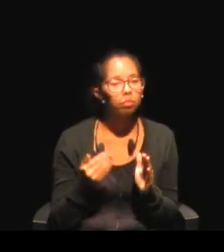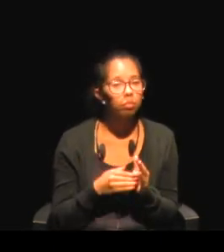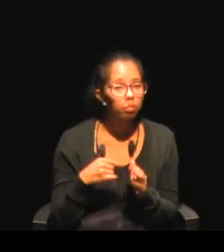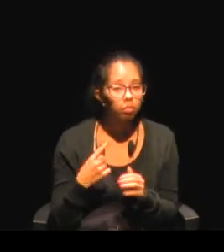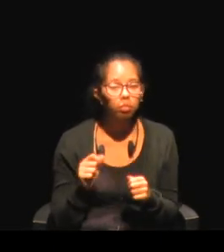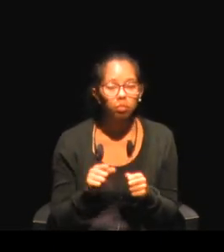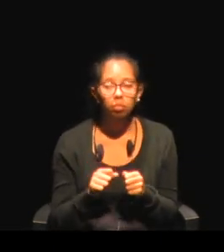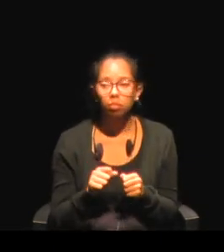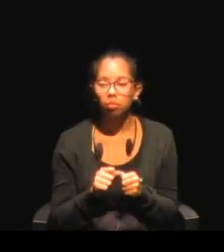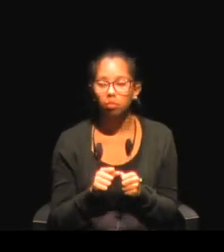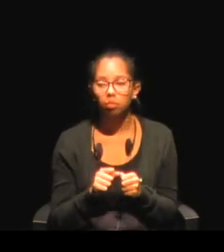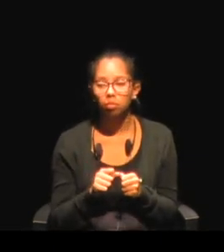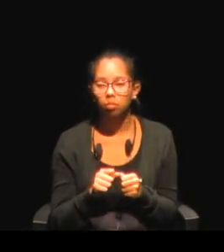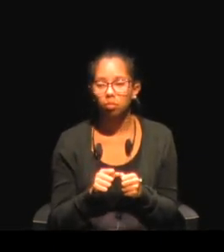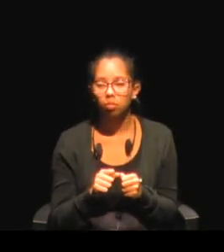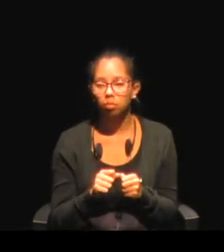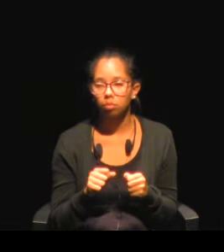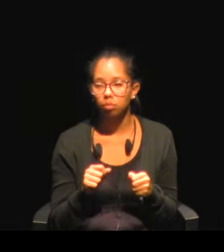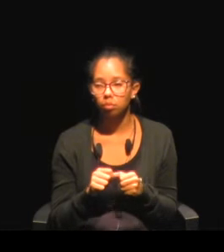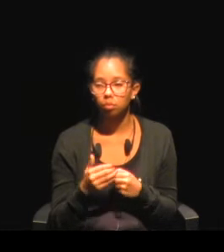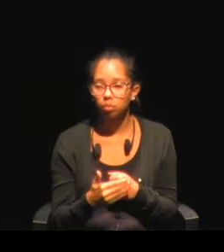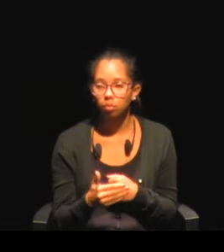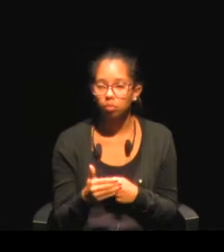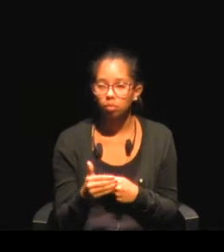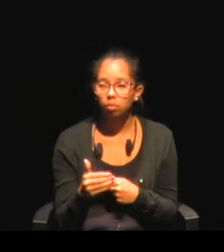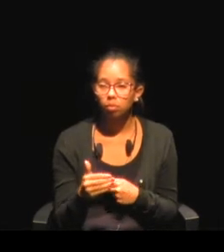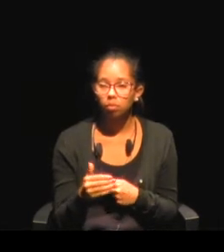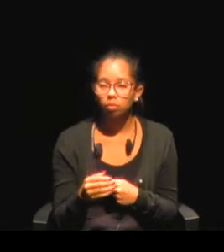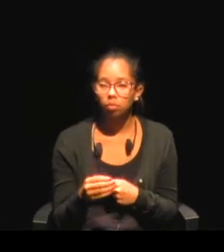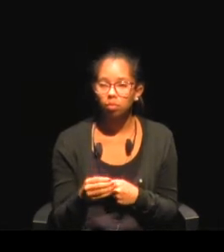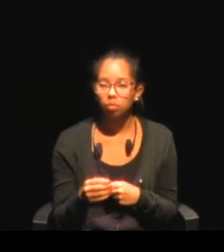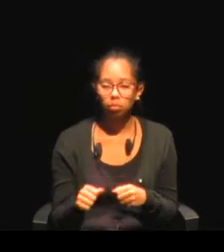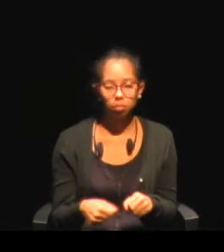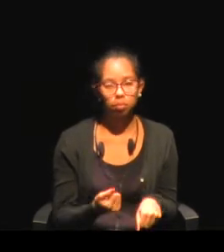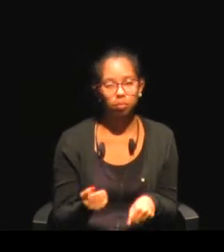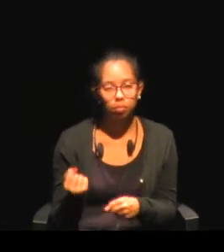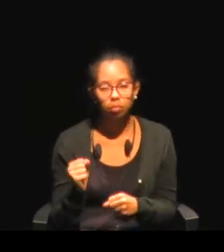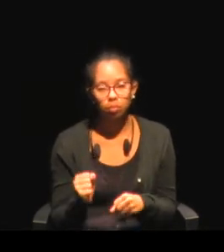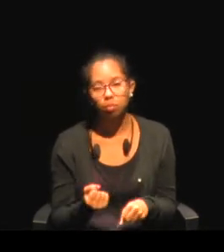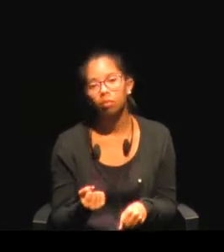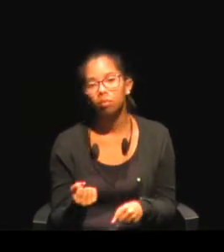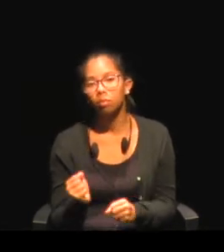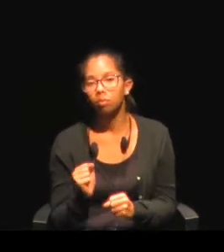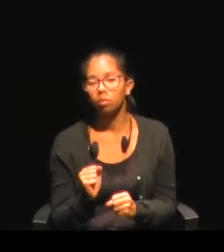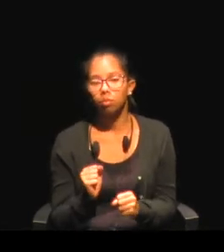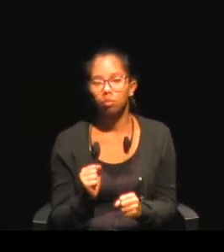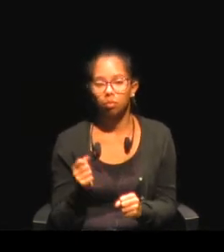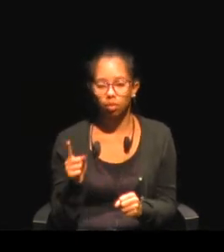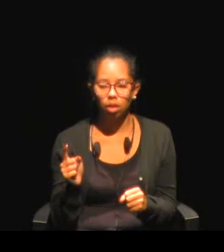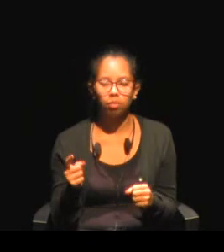fazer o que se faz na pedreira hoje, a gente acabou fazendo aqui para escavar a